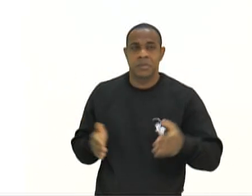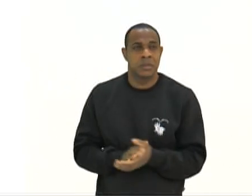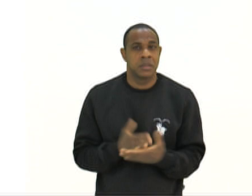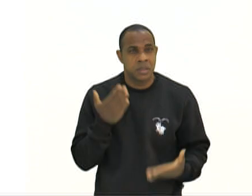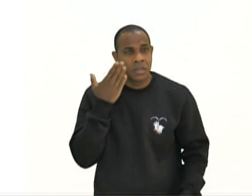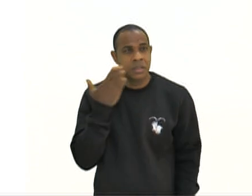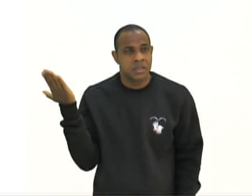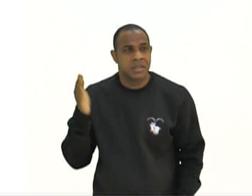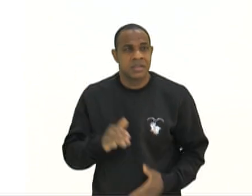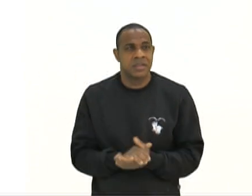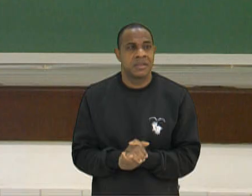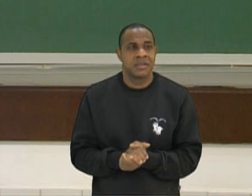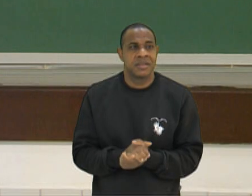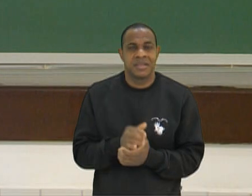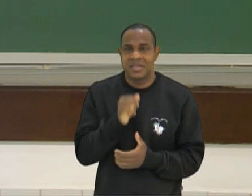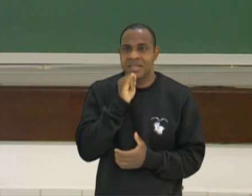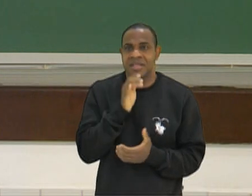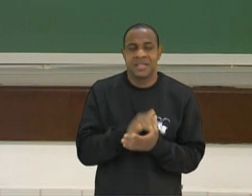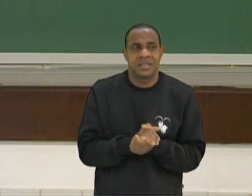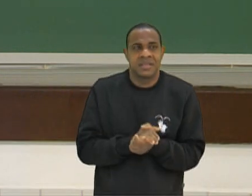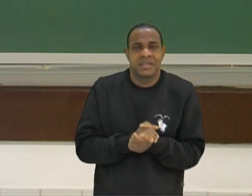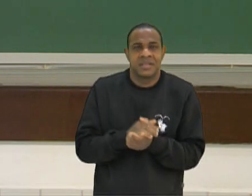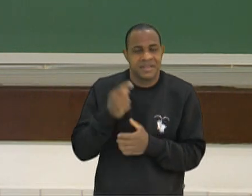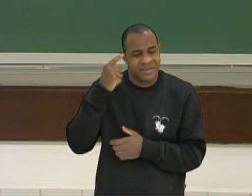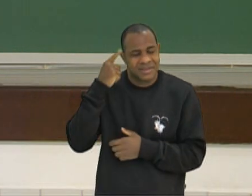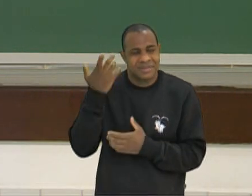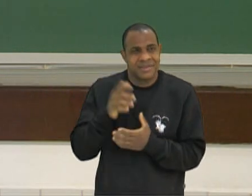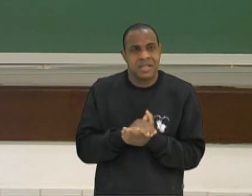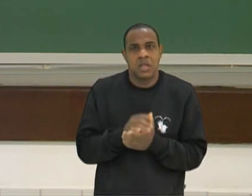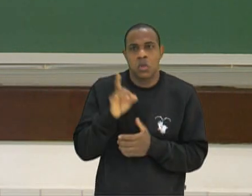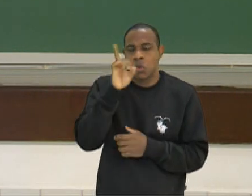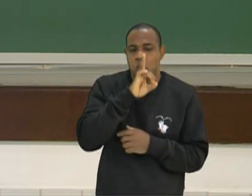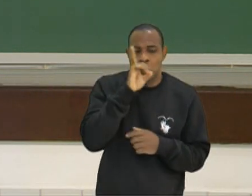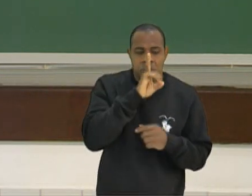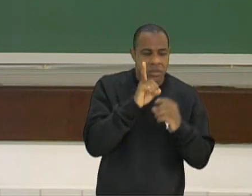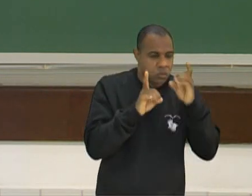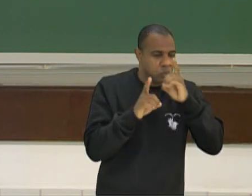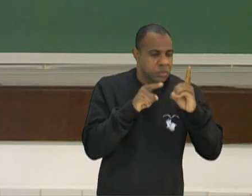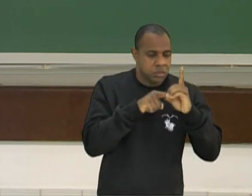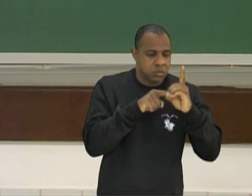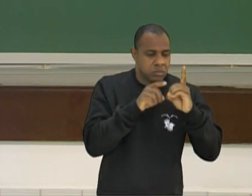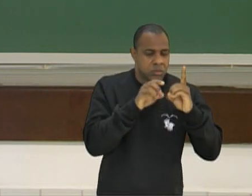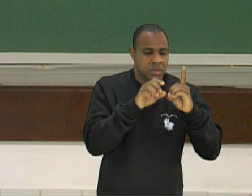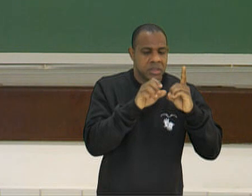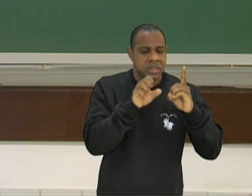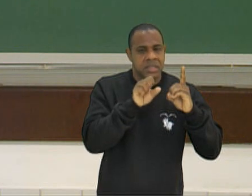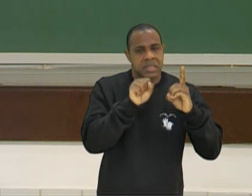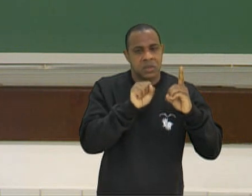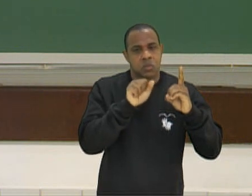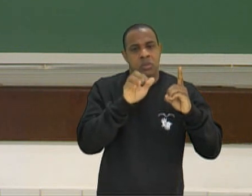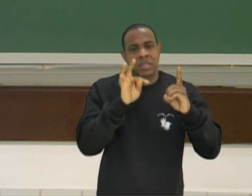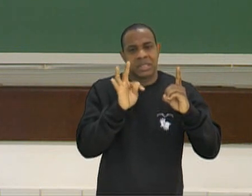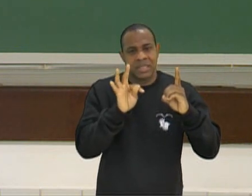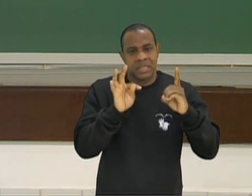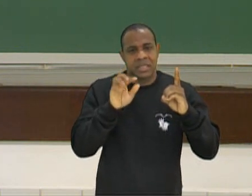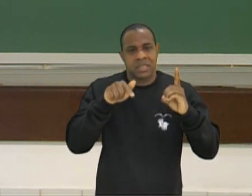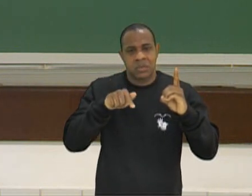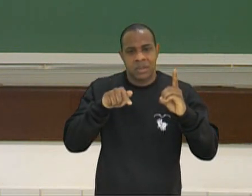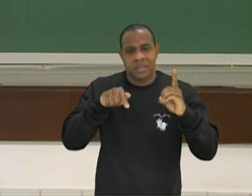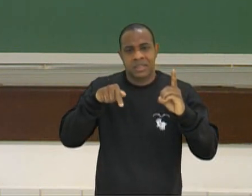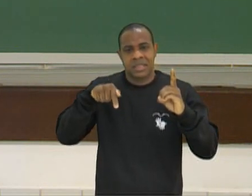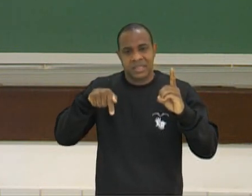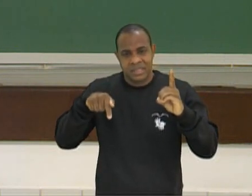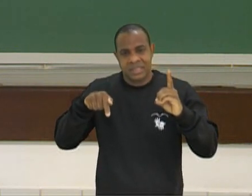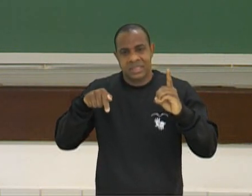a semana começando no domingo, finalizando no sábado, e o número de vezes que de maneira convencional você vai para a escola, você vai 5 dias